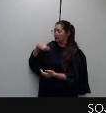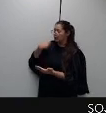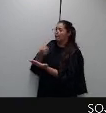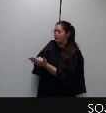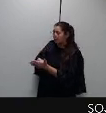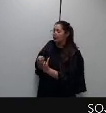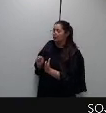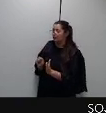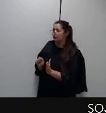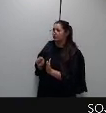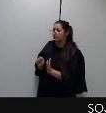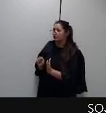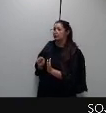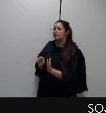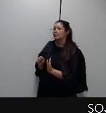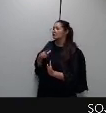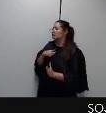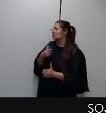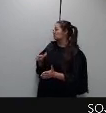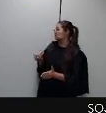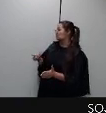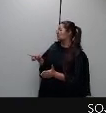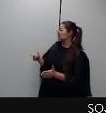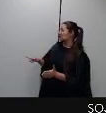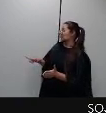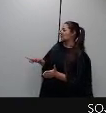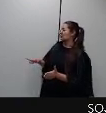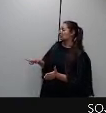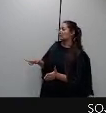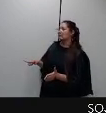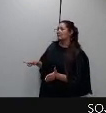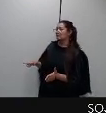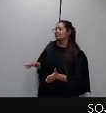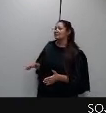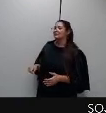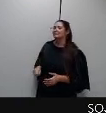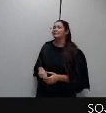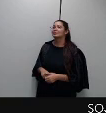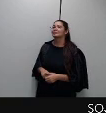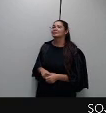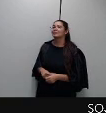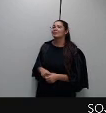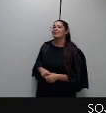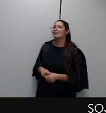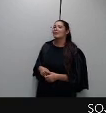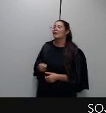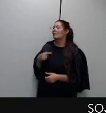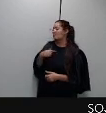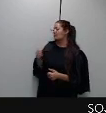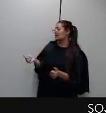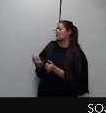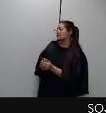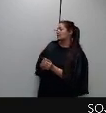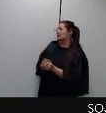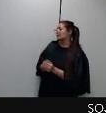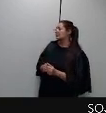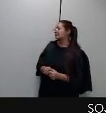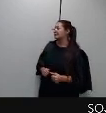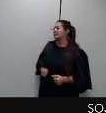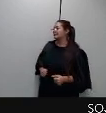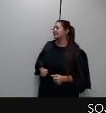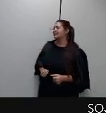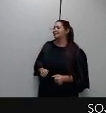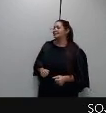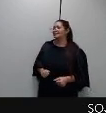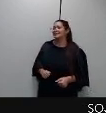ele tem ou não tem vínculo um com o outro pra cima o Romero